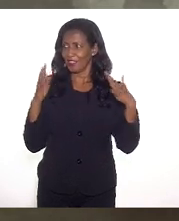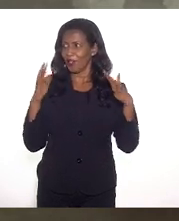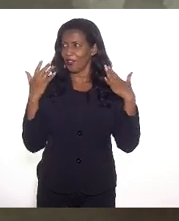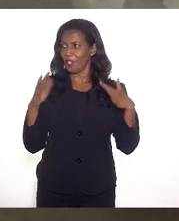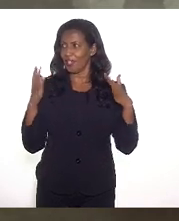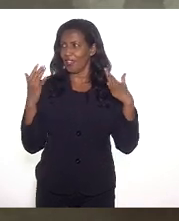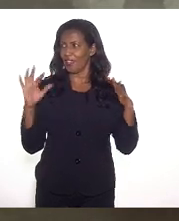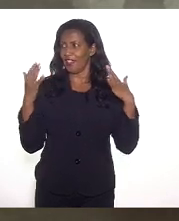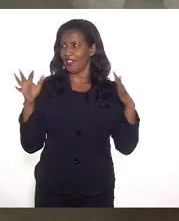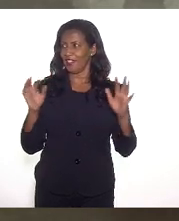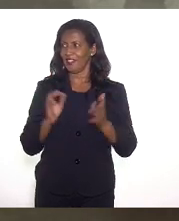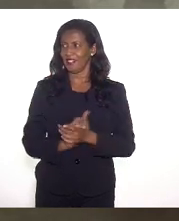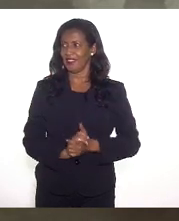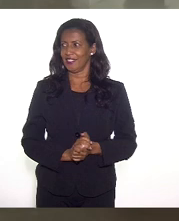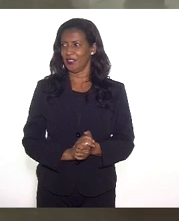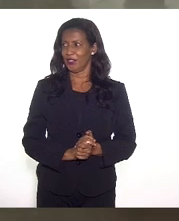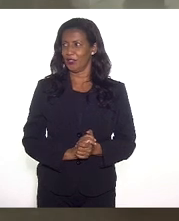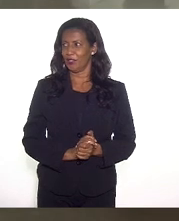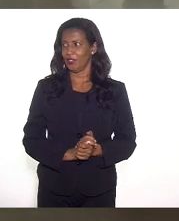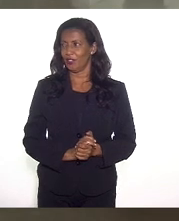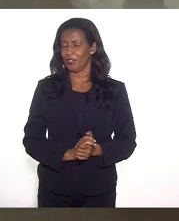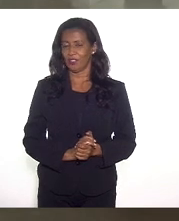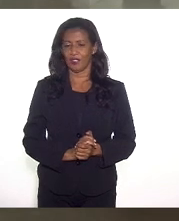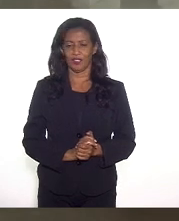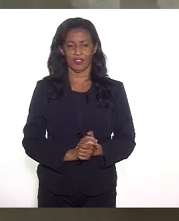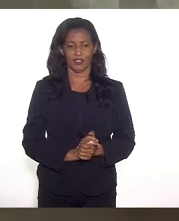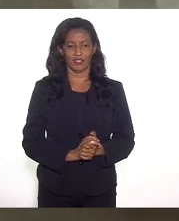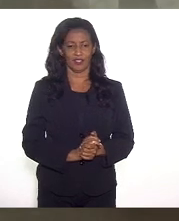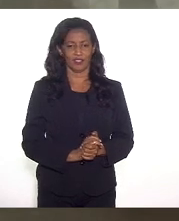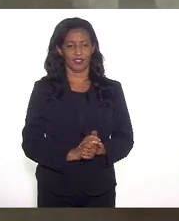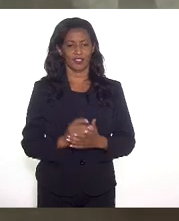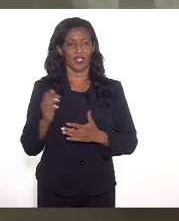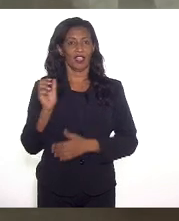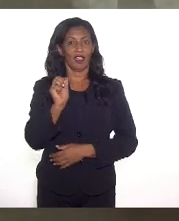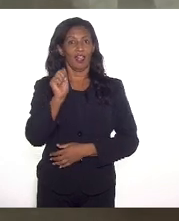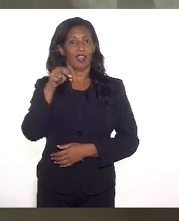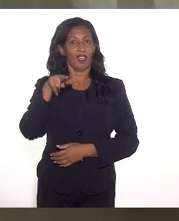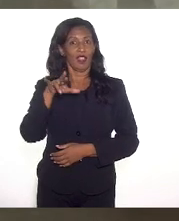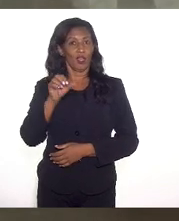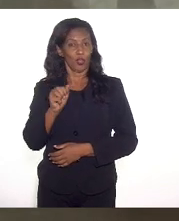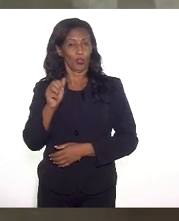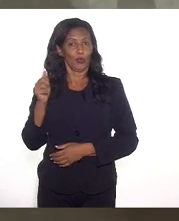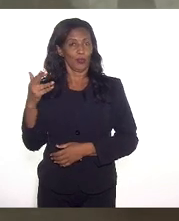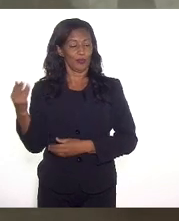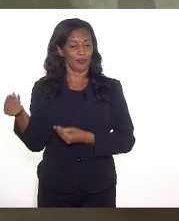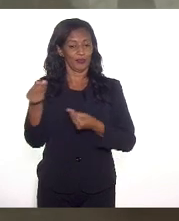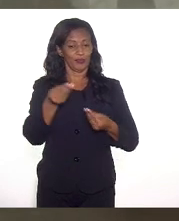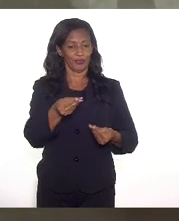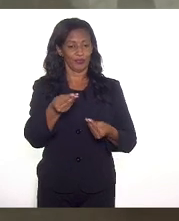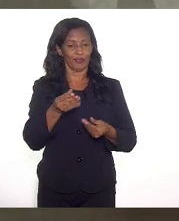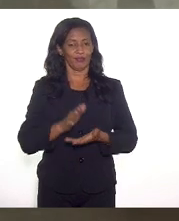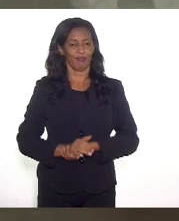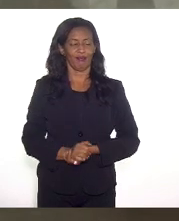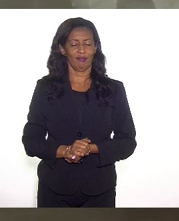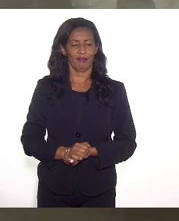O secretário Rodrigo Bacelar entregará o cartão ao Antônio César Alexandre Magalhães.